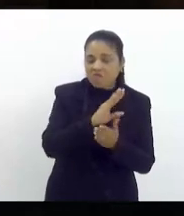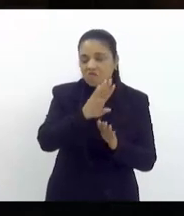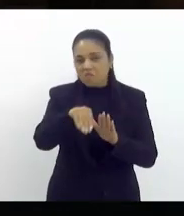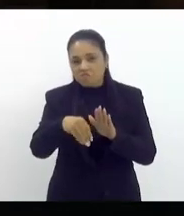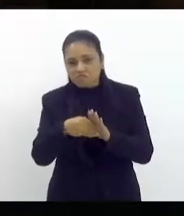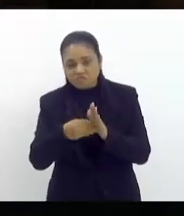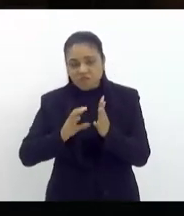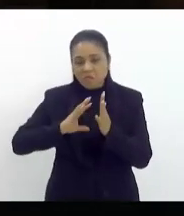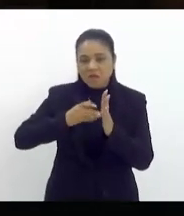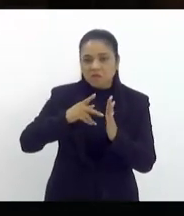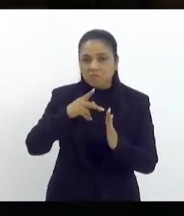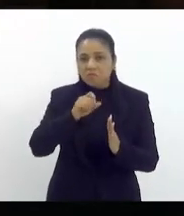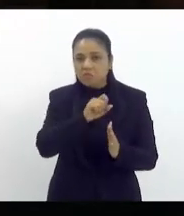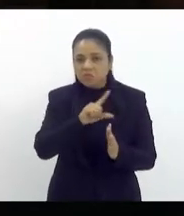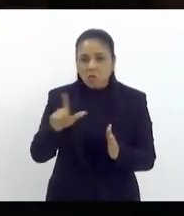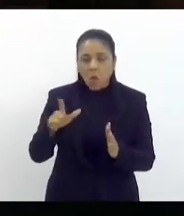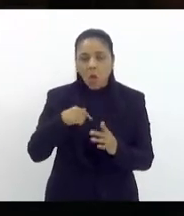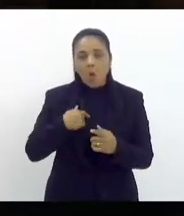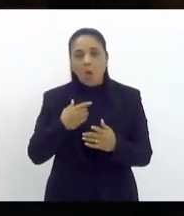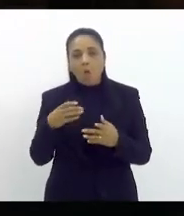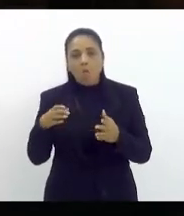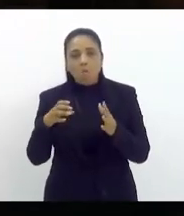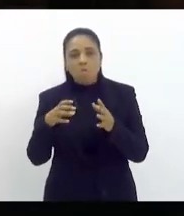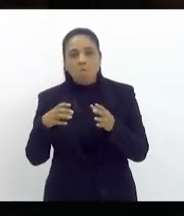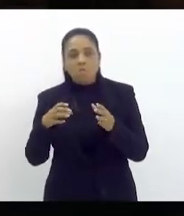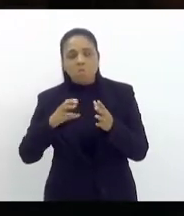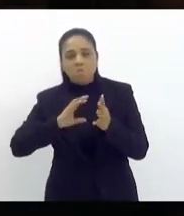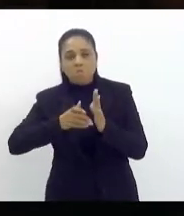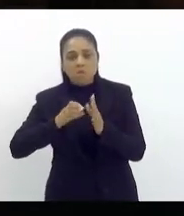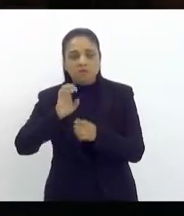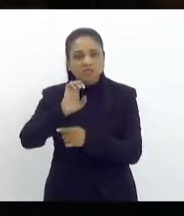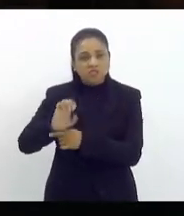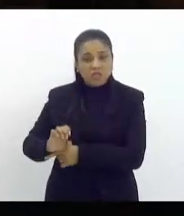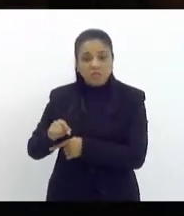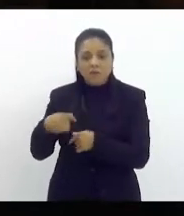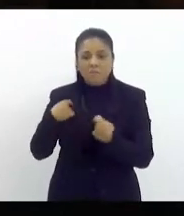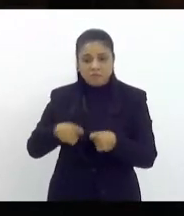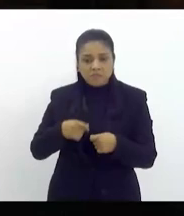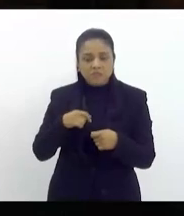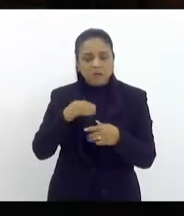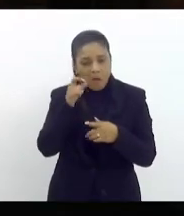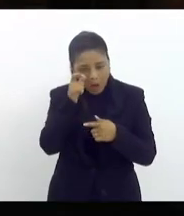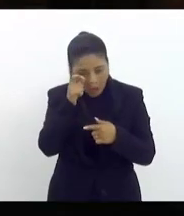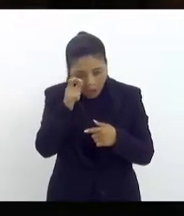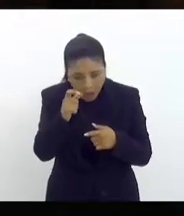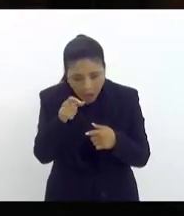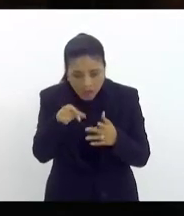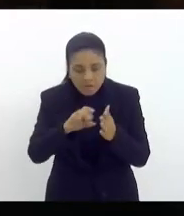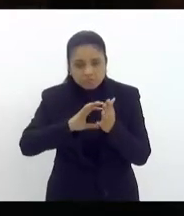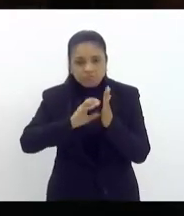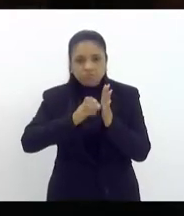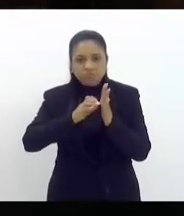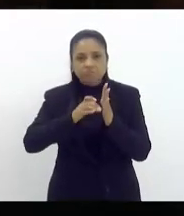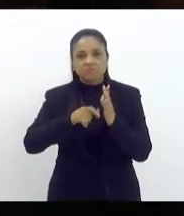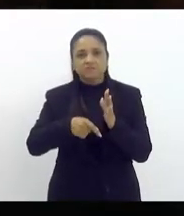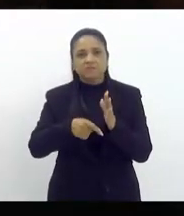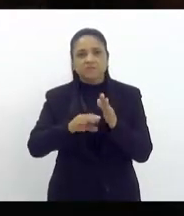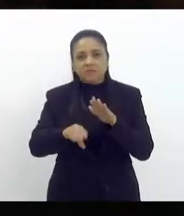pessoal da bancada de esquerda mas precisamos botar a lupa sobre essas emendas todas elas se tornaram emendas